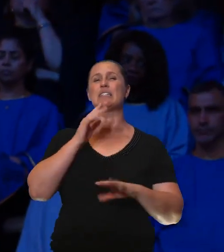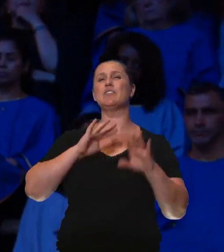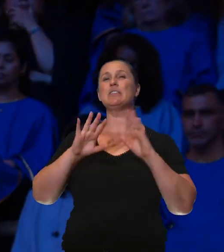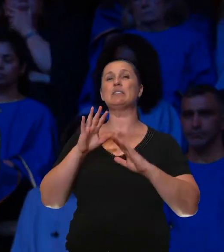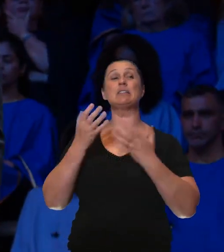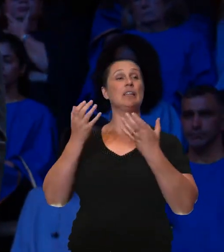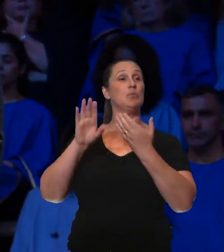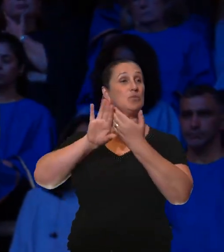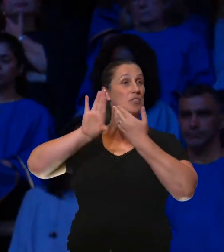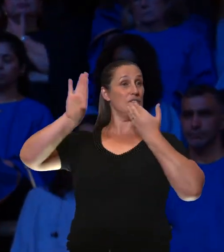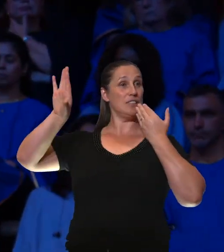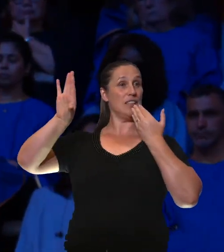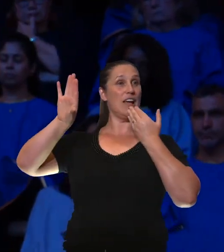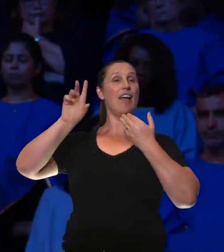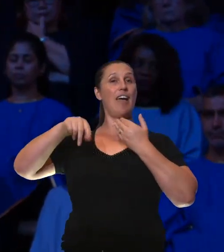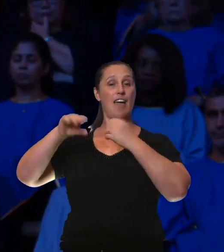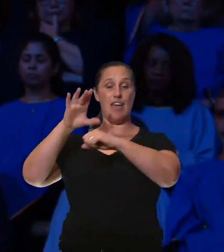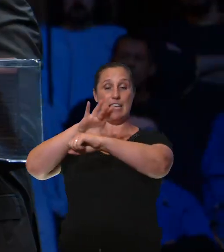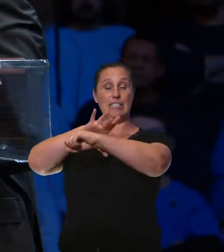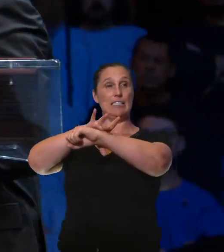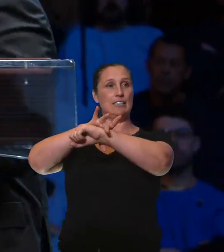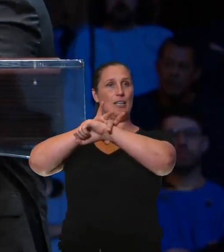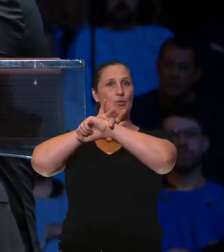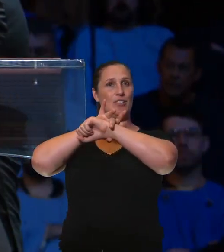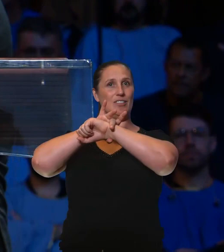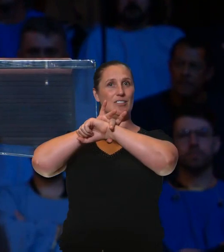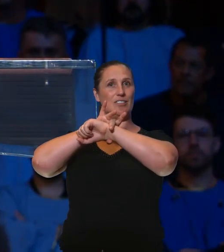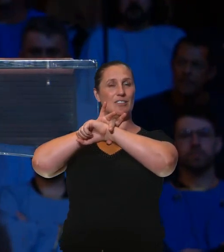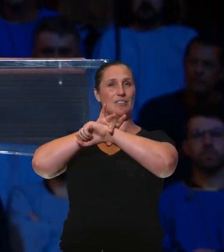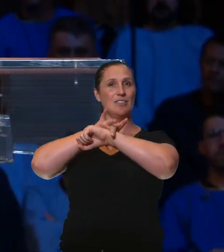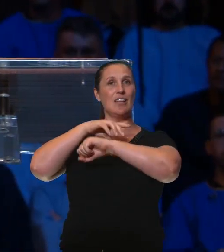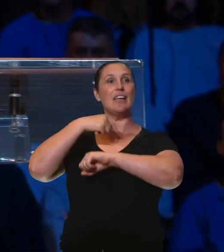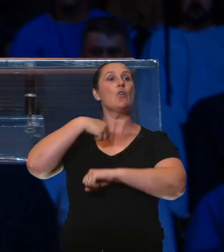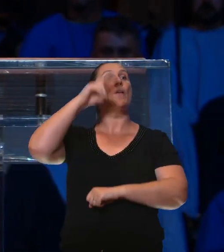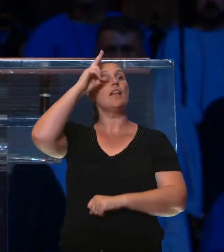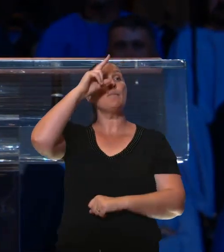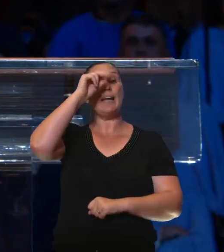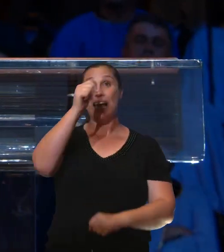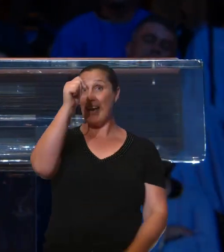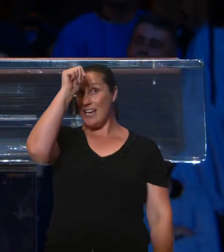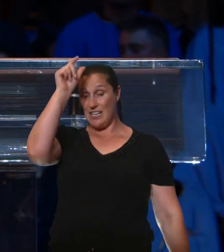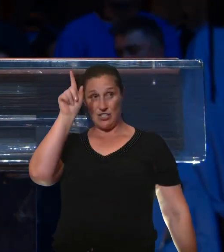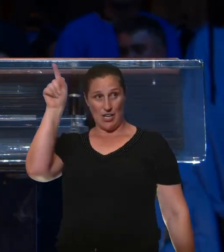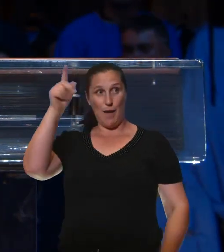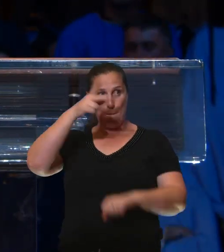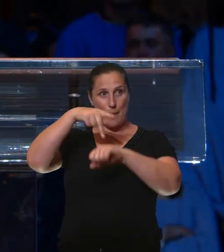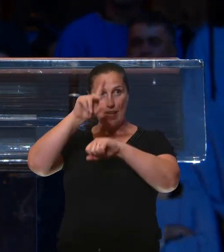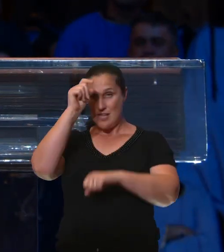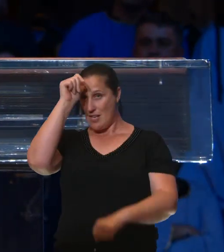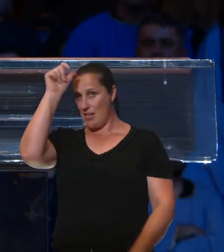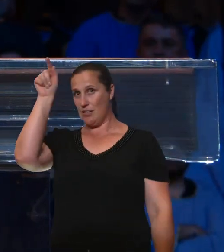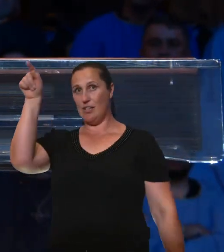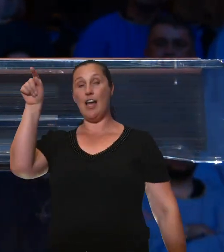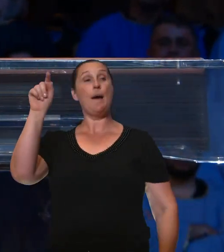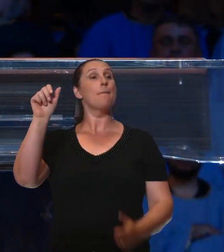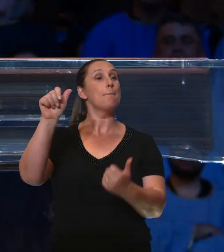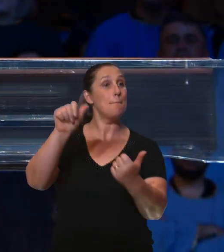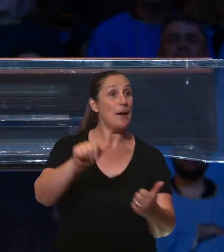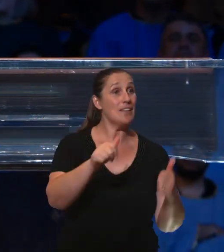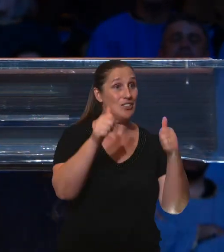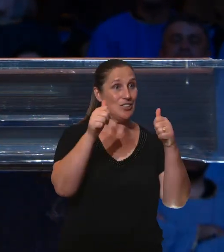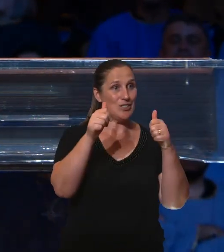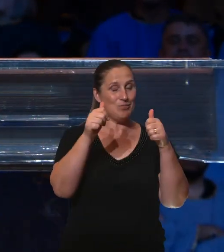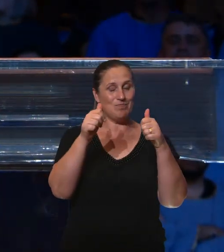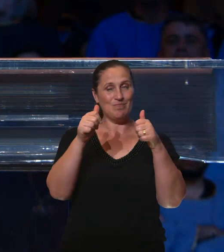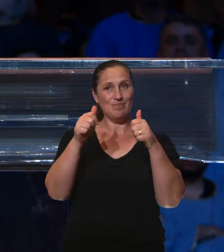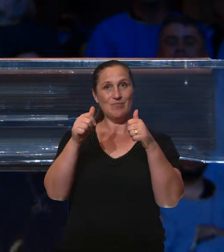segurança. E aí eu me lembrei de um batismo na Índia. Depois do Brasil, o país